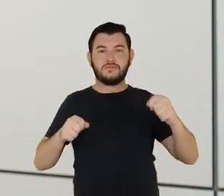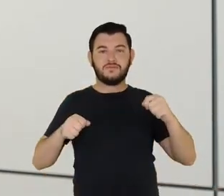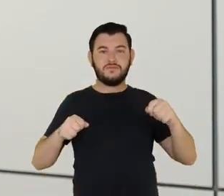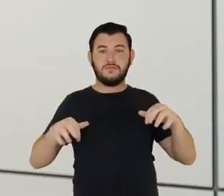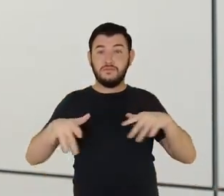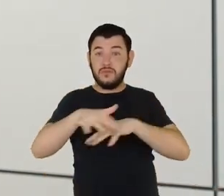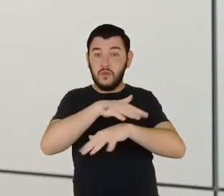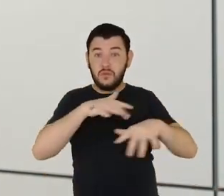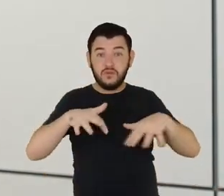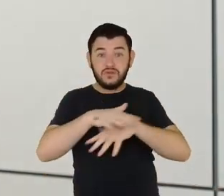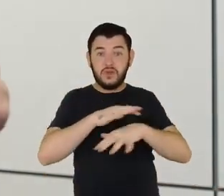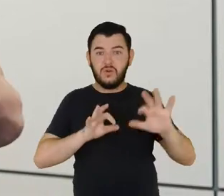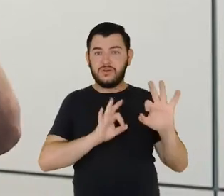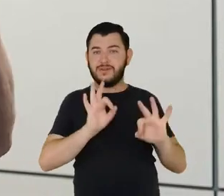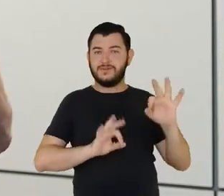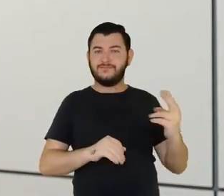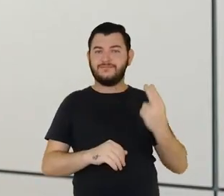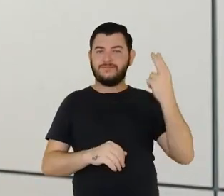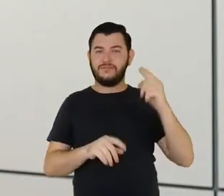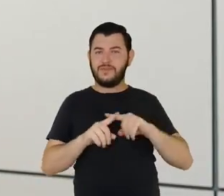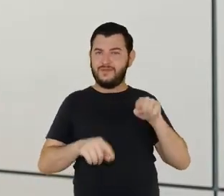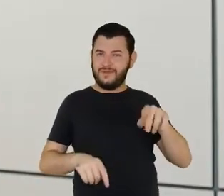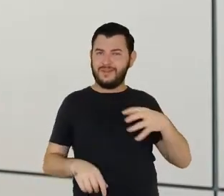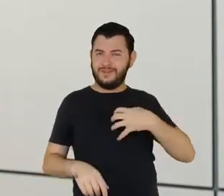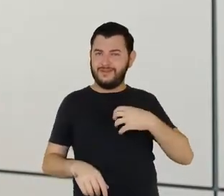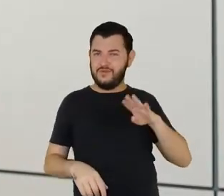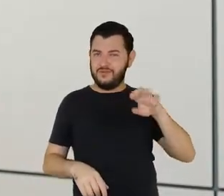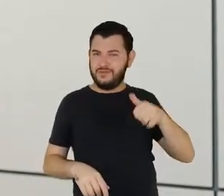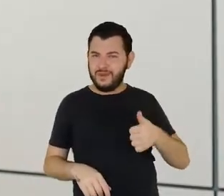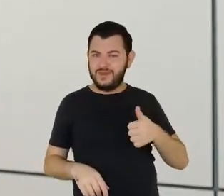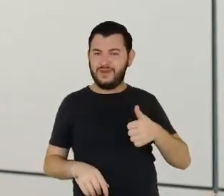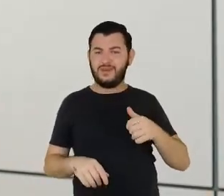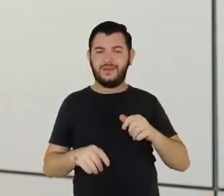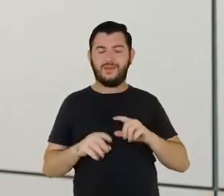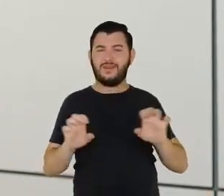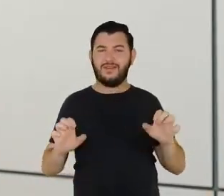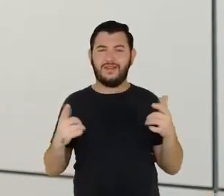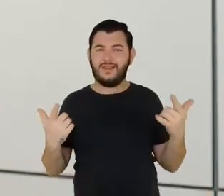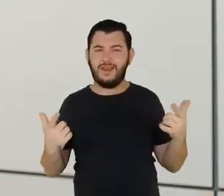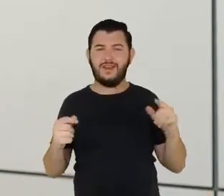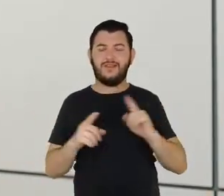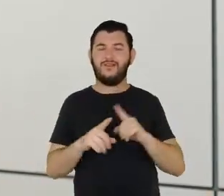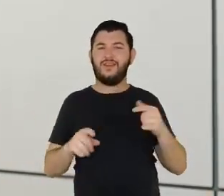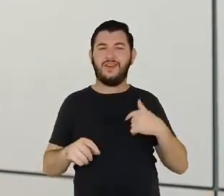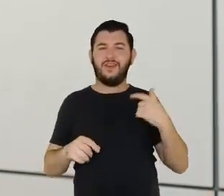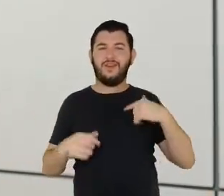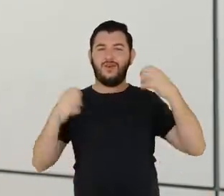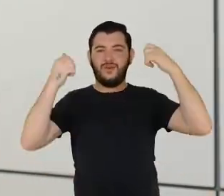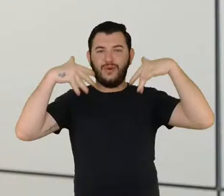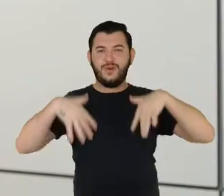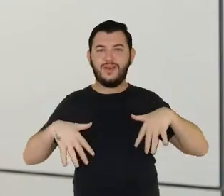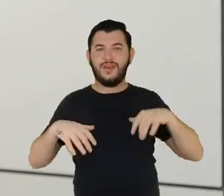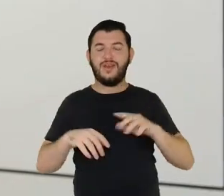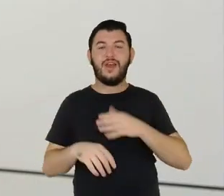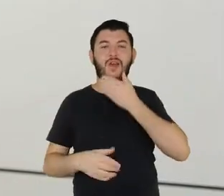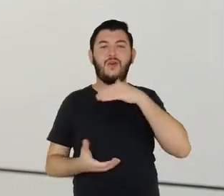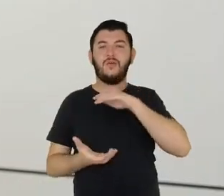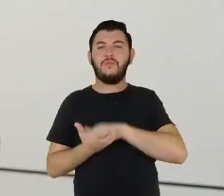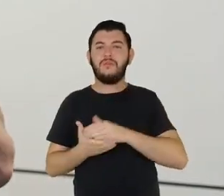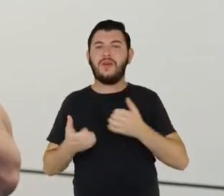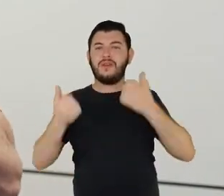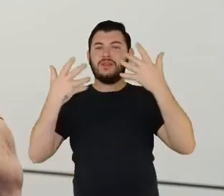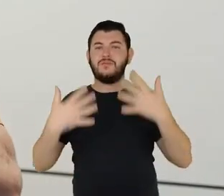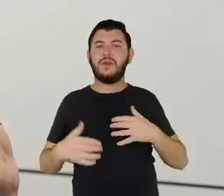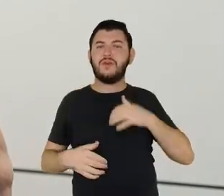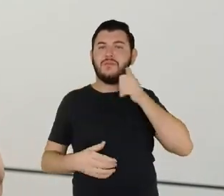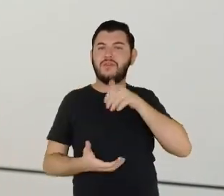tudo bem. Eu suei que nem um louco. Aí o marido de uma fala, não, a minha mulher estava na frente. Calma, gente, vamos fazer com calma.